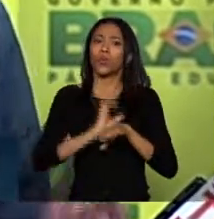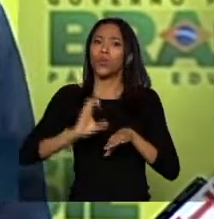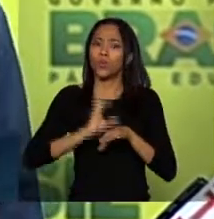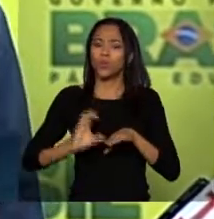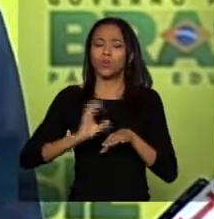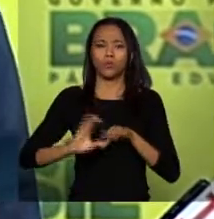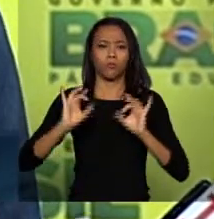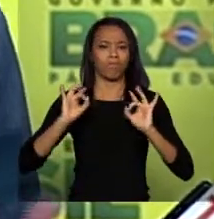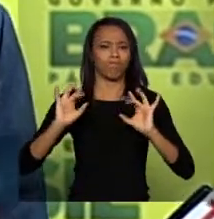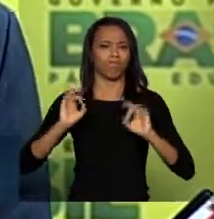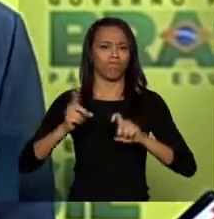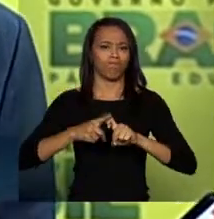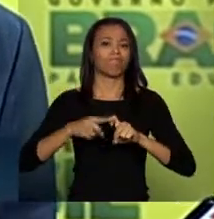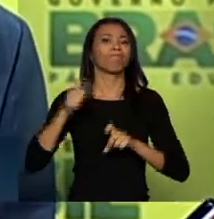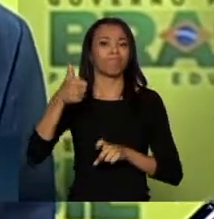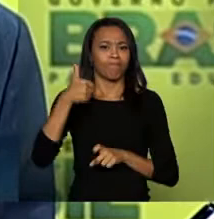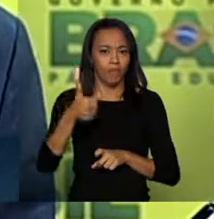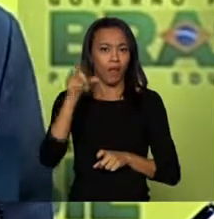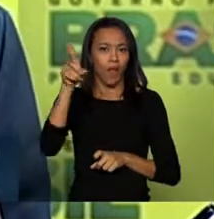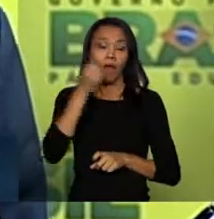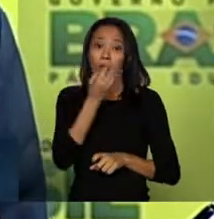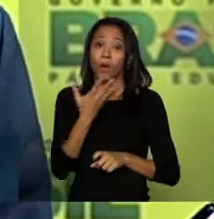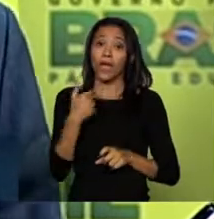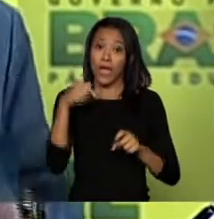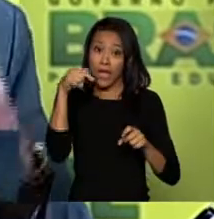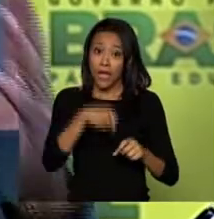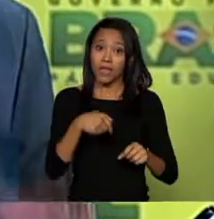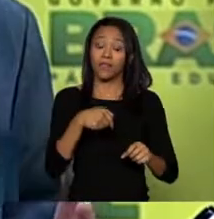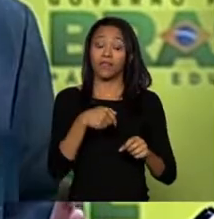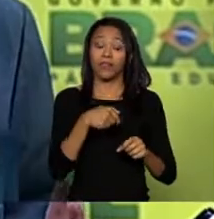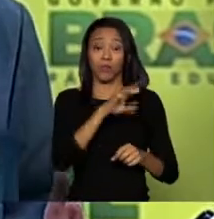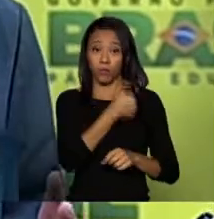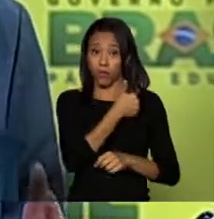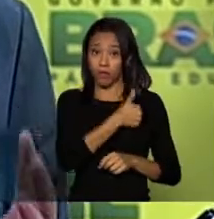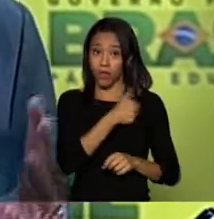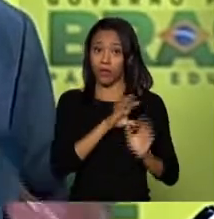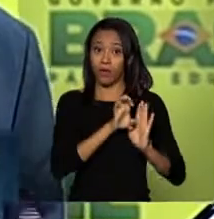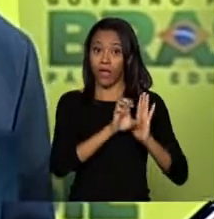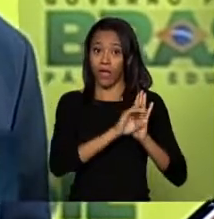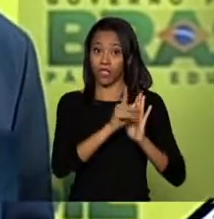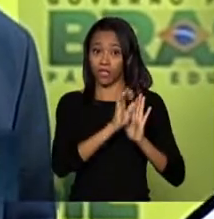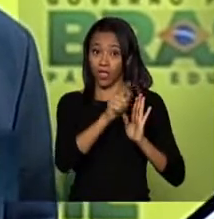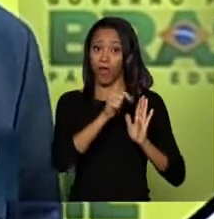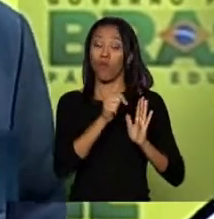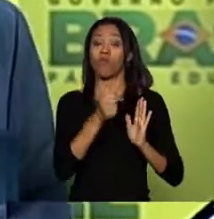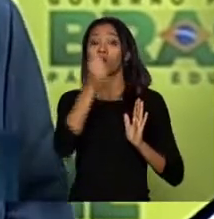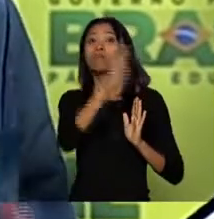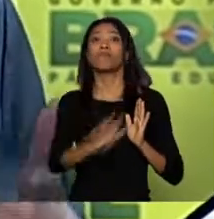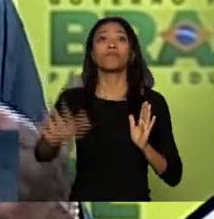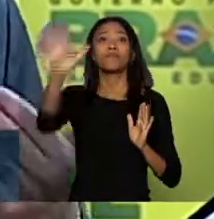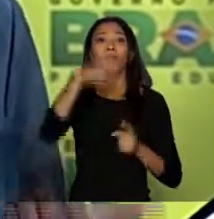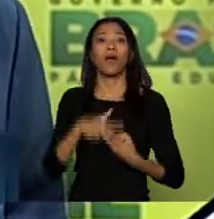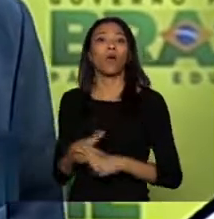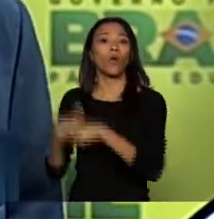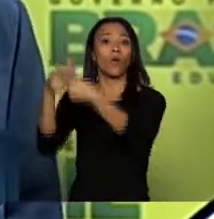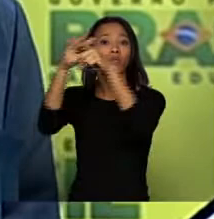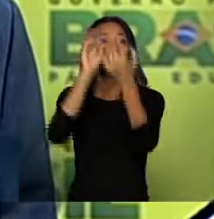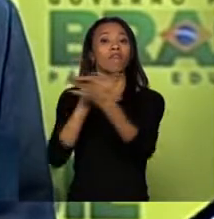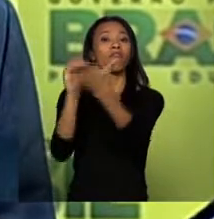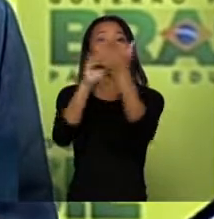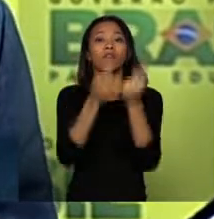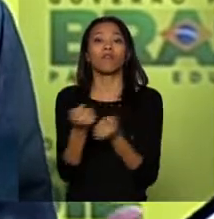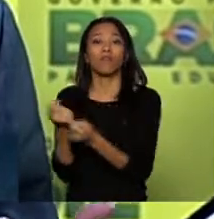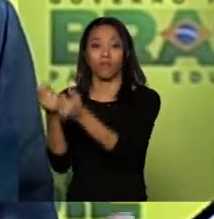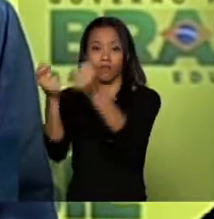Portanto, esse edital é um avanço em relação ao primeiro, que o primeiro foi nacional, para corrigir as simetrias. Evidentemente, depois desse teremos outros,